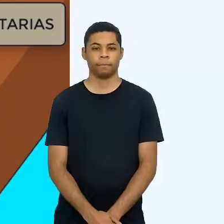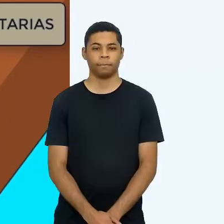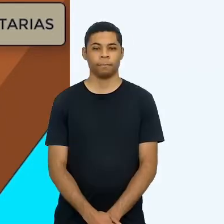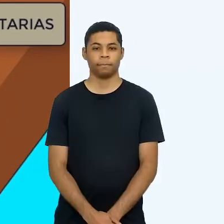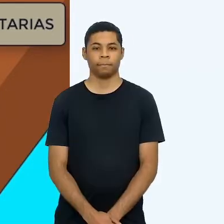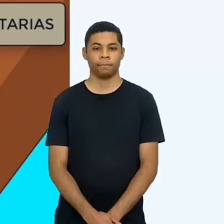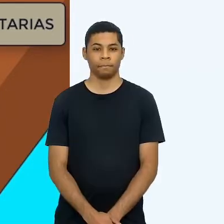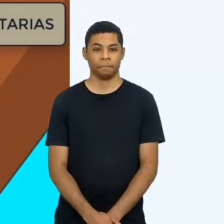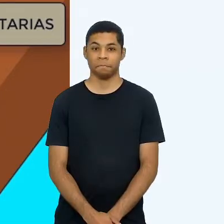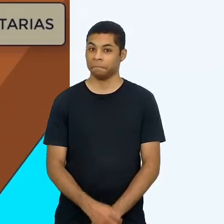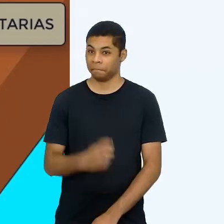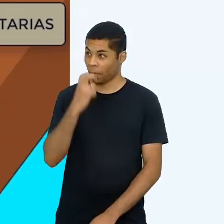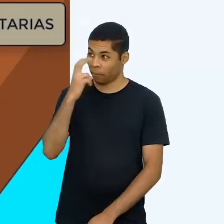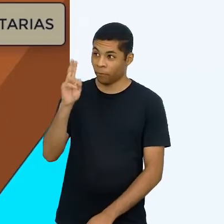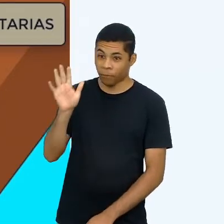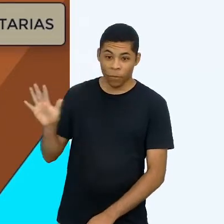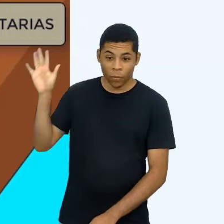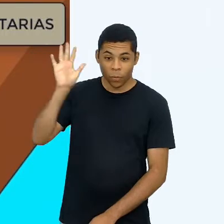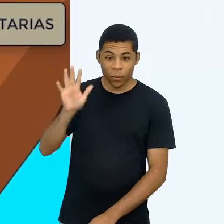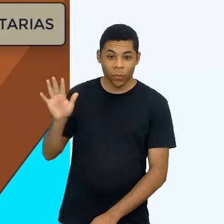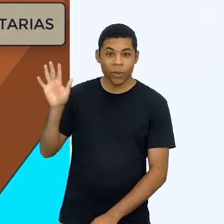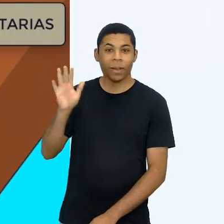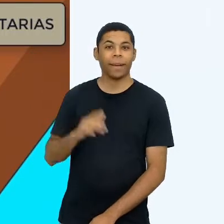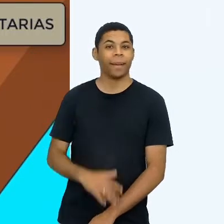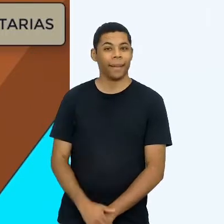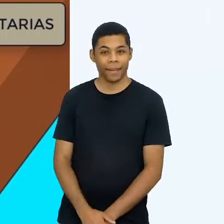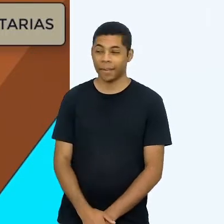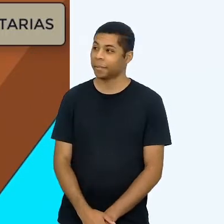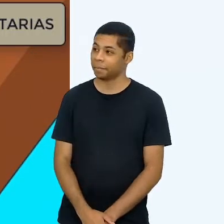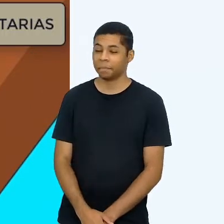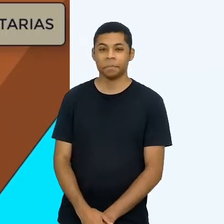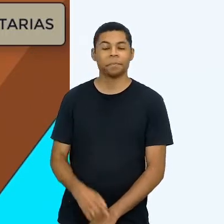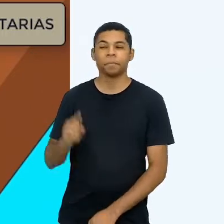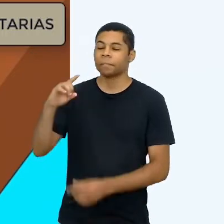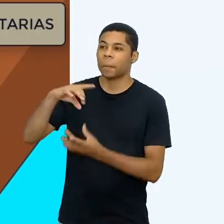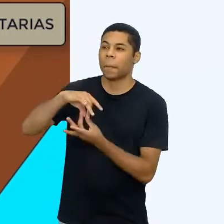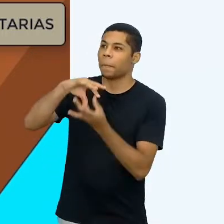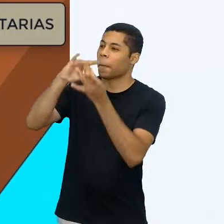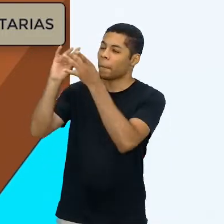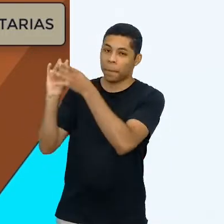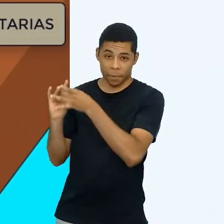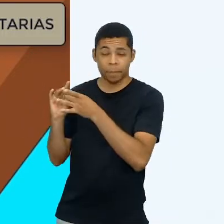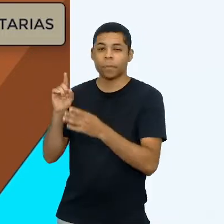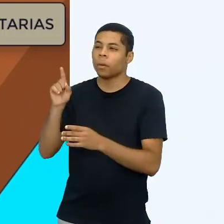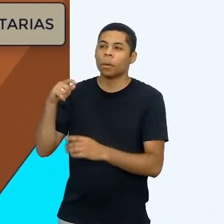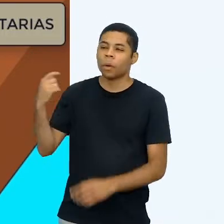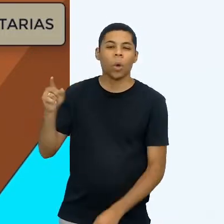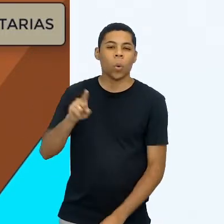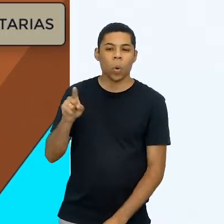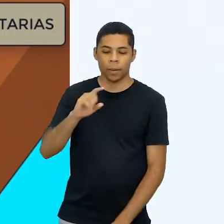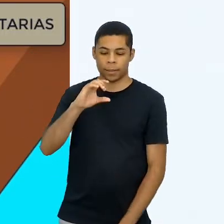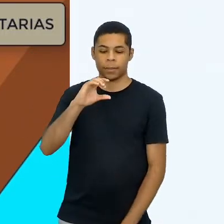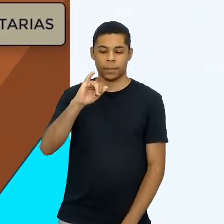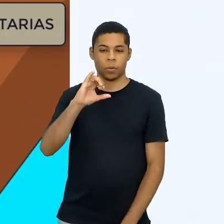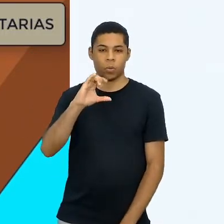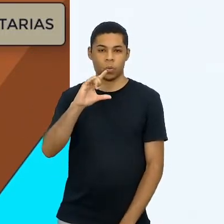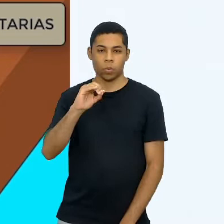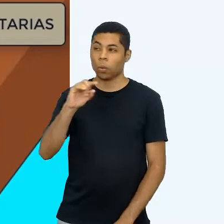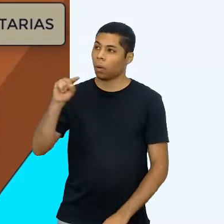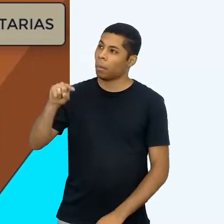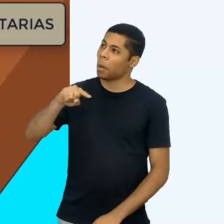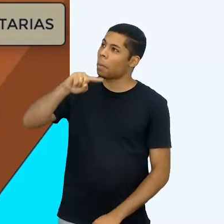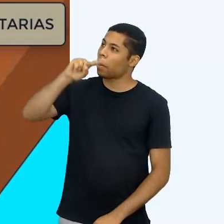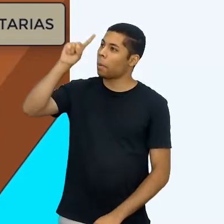Isso aí, tá vendo? Então, ó, vocês acompanharam o que é o ciclo das rochas, né? Então, quando a gente fala o ciclo, é porque ele faz o processo